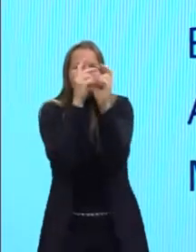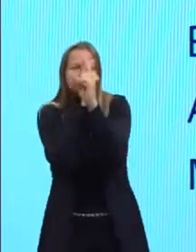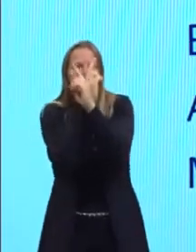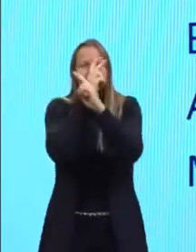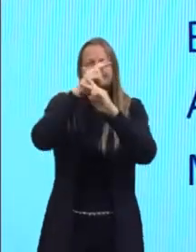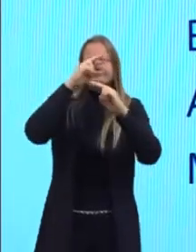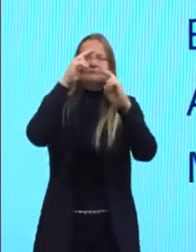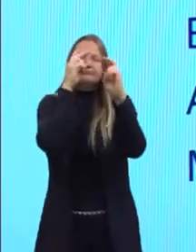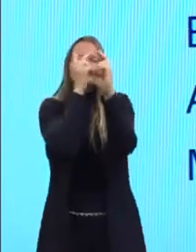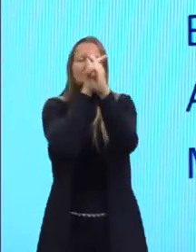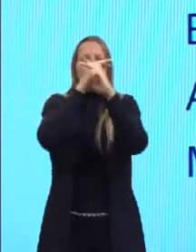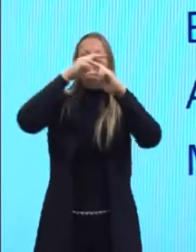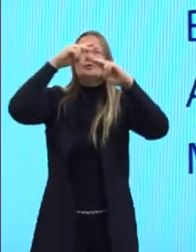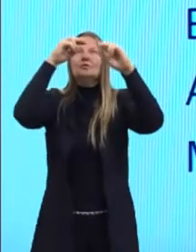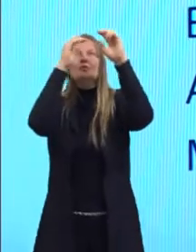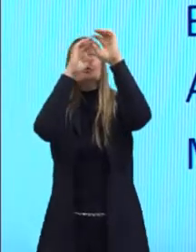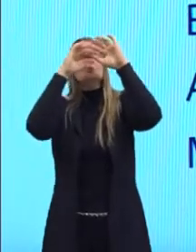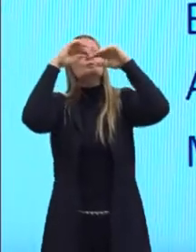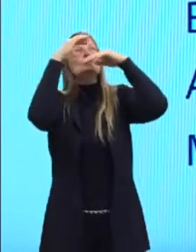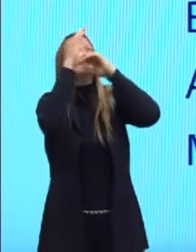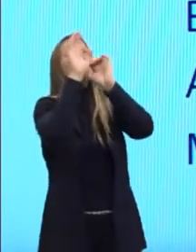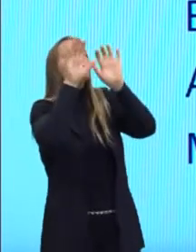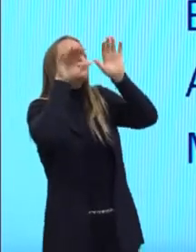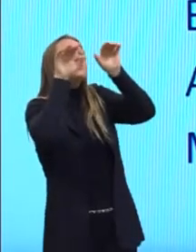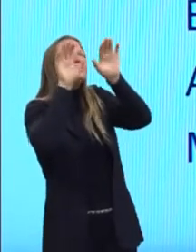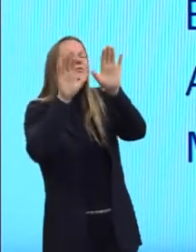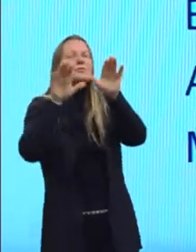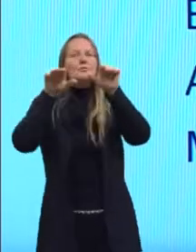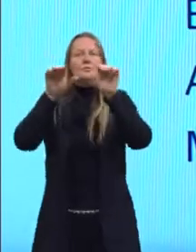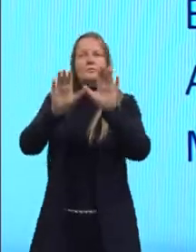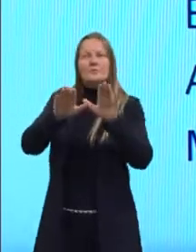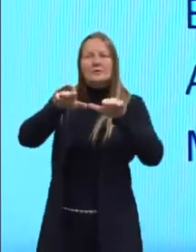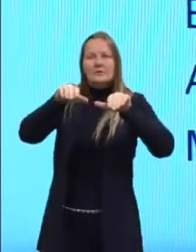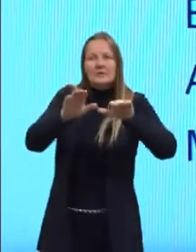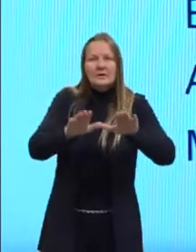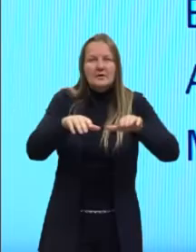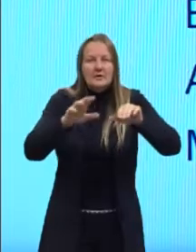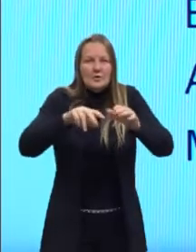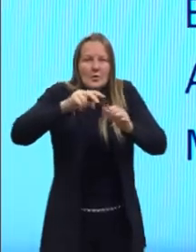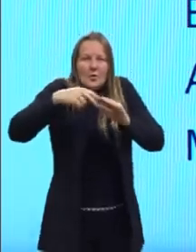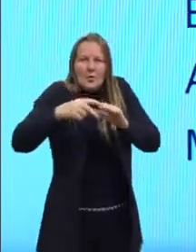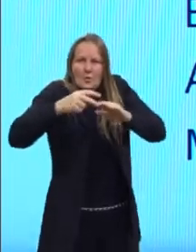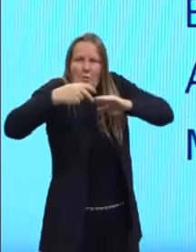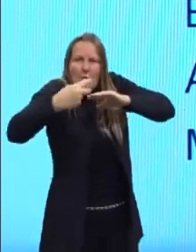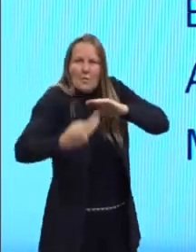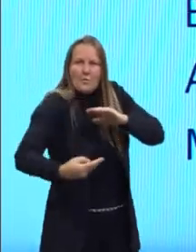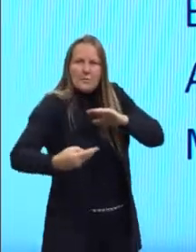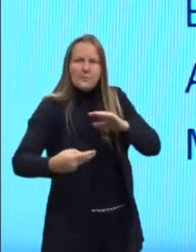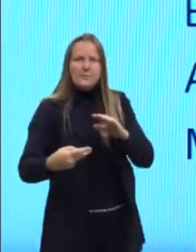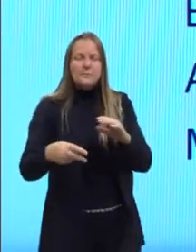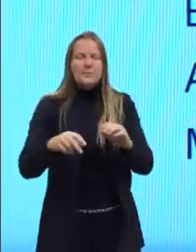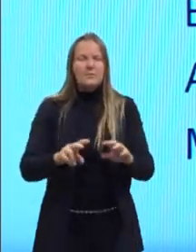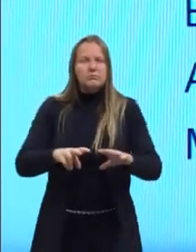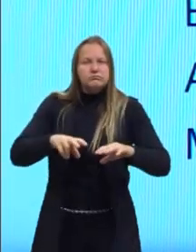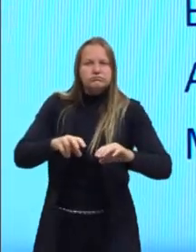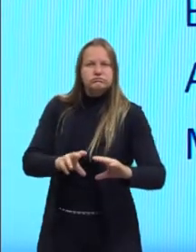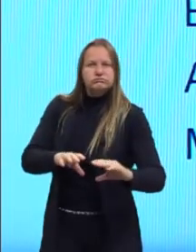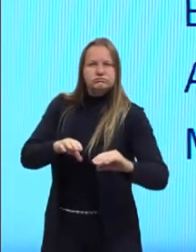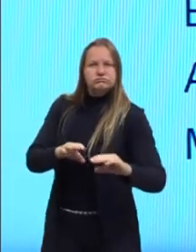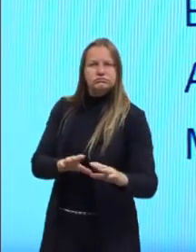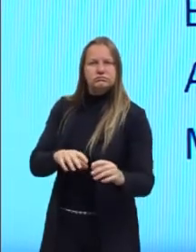e flutuou no ar como se fosse um pássaro e se acabou no chão feito um pacote flácido